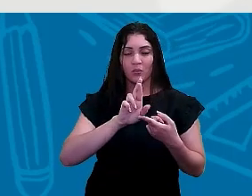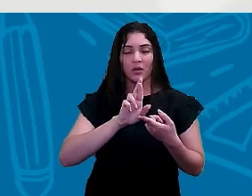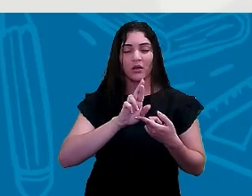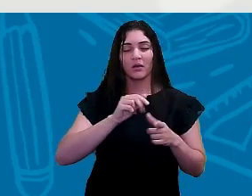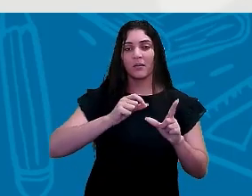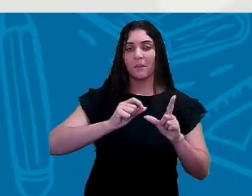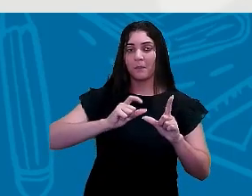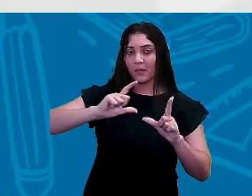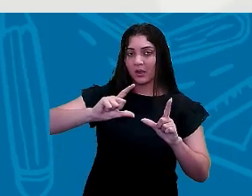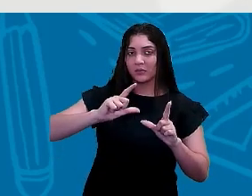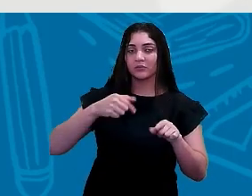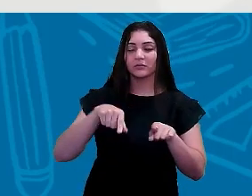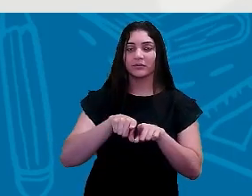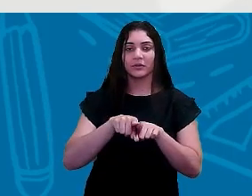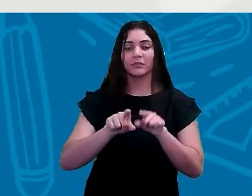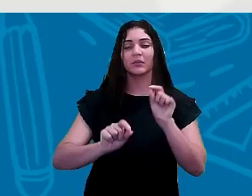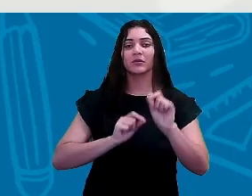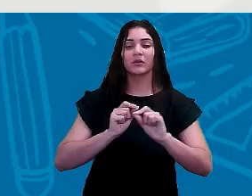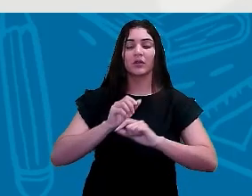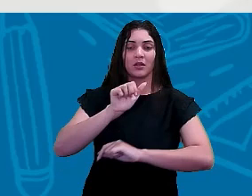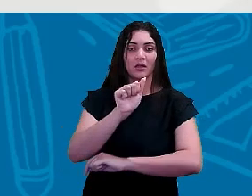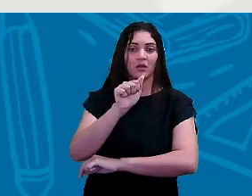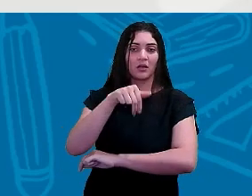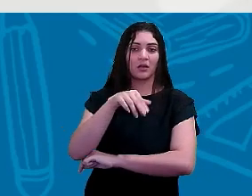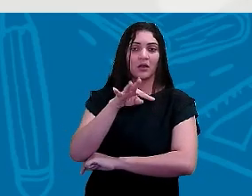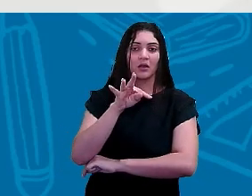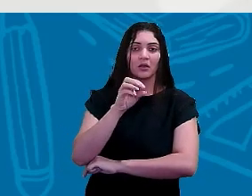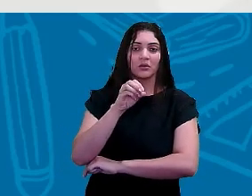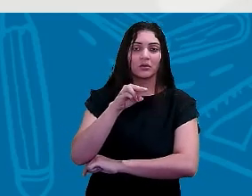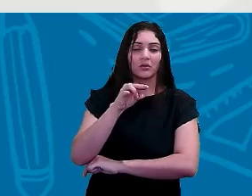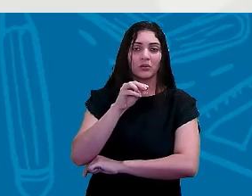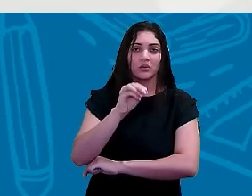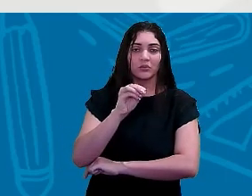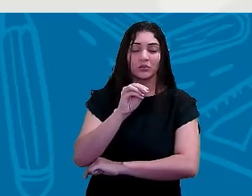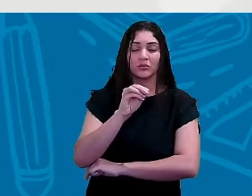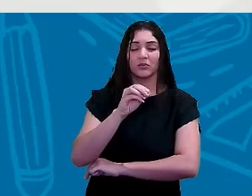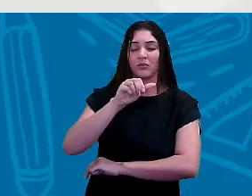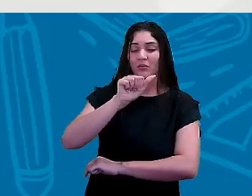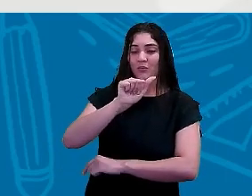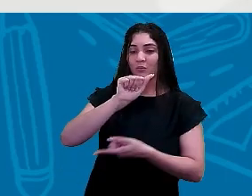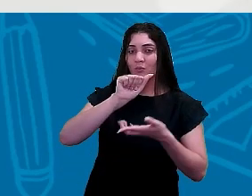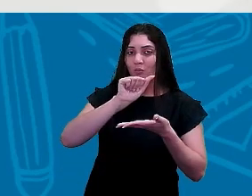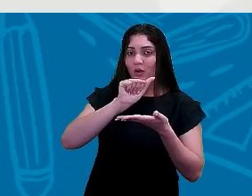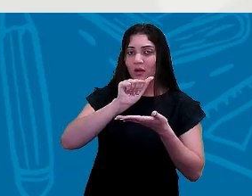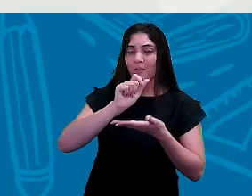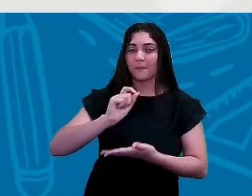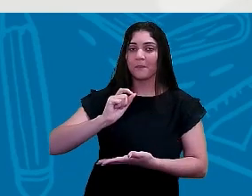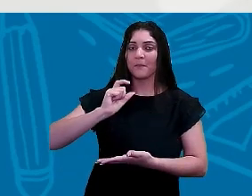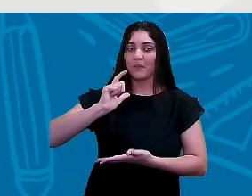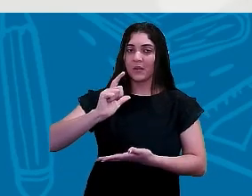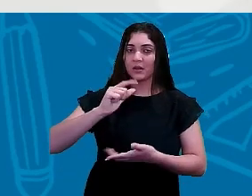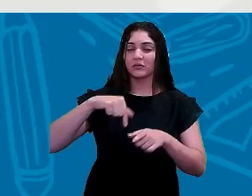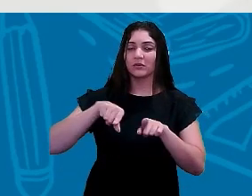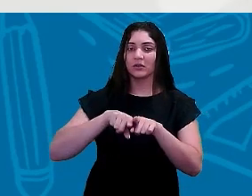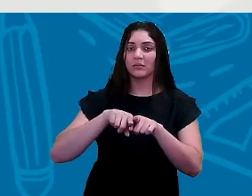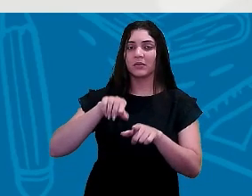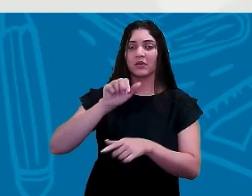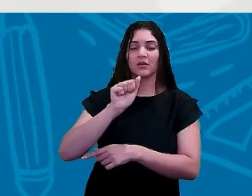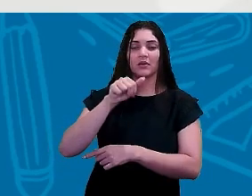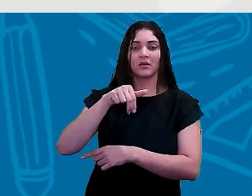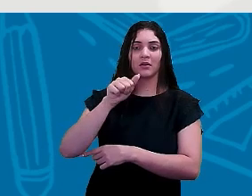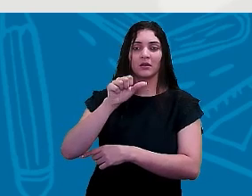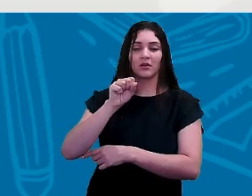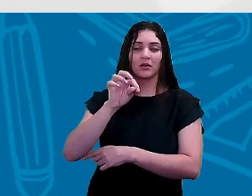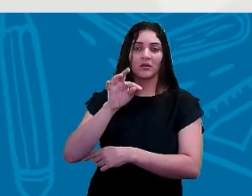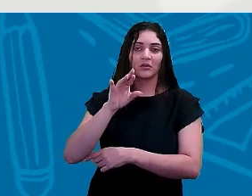maiúsculo. Temos também Antônio, onde o A está com a letrinha maiúscula, e Anastácio, que é o